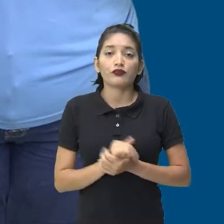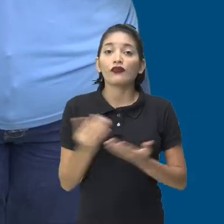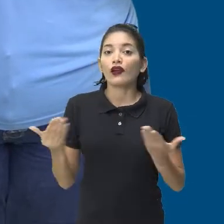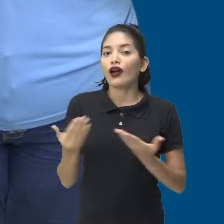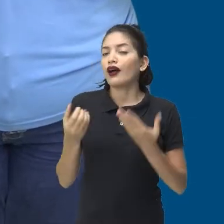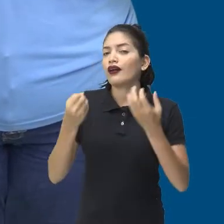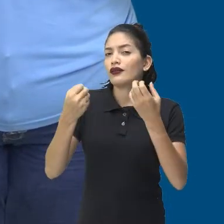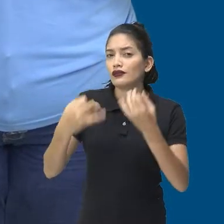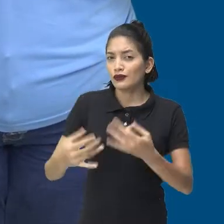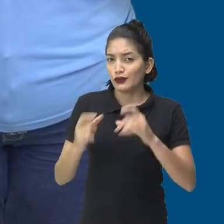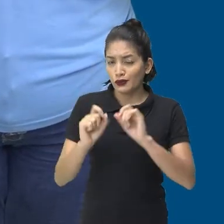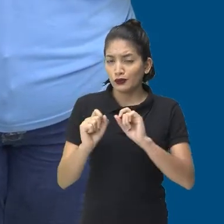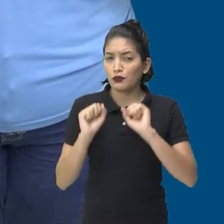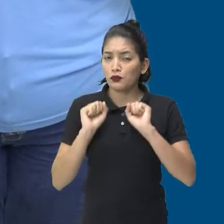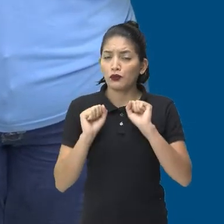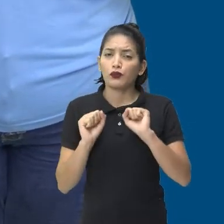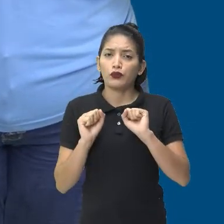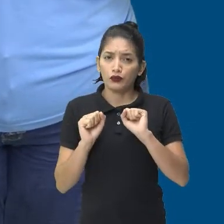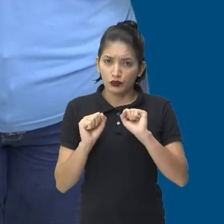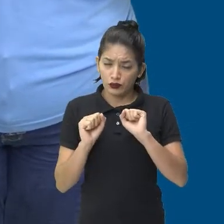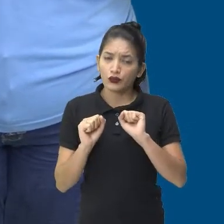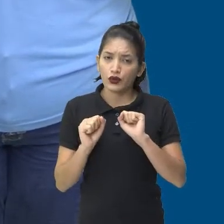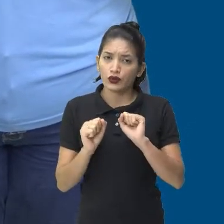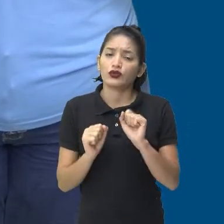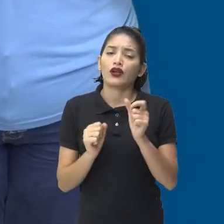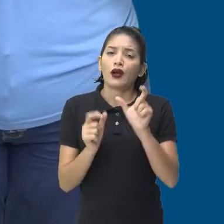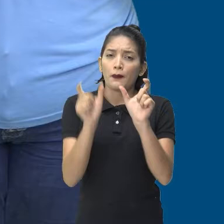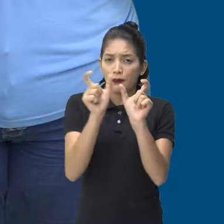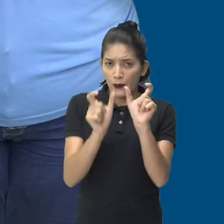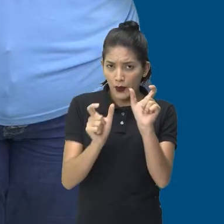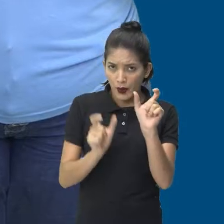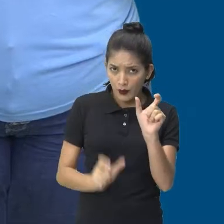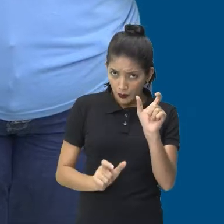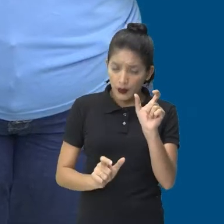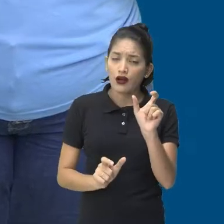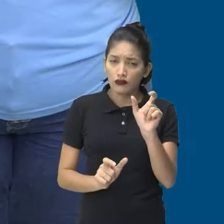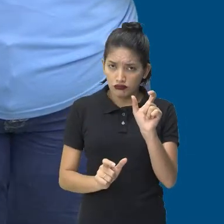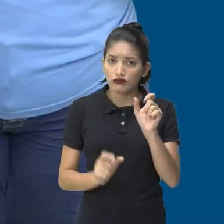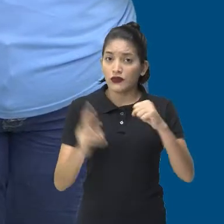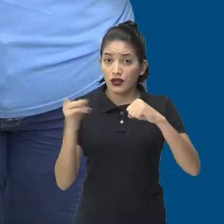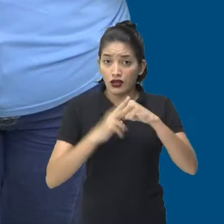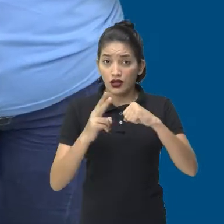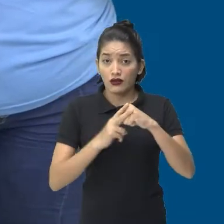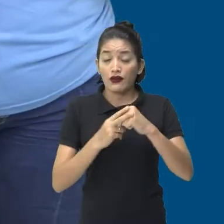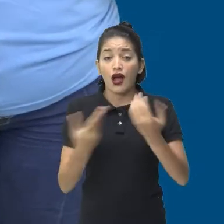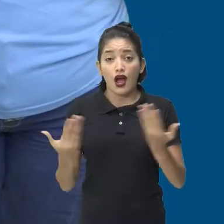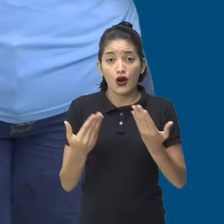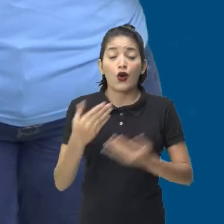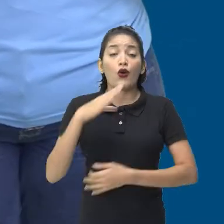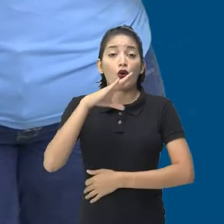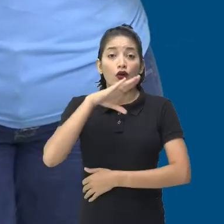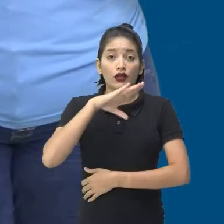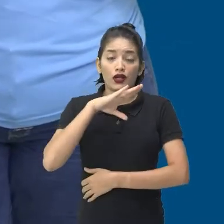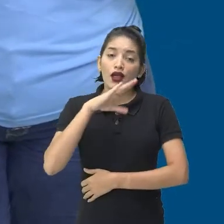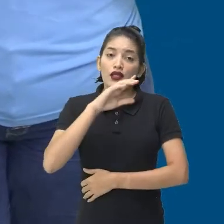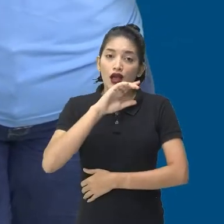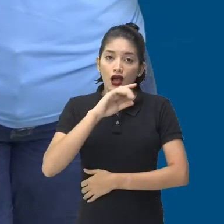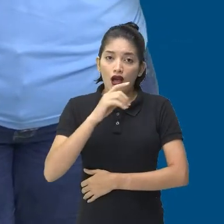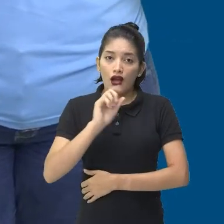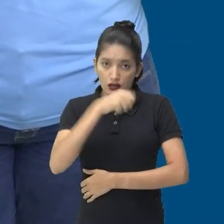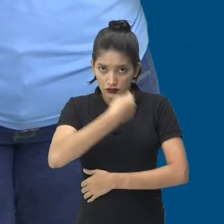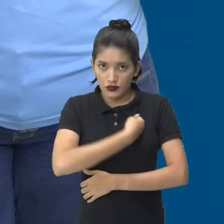nós veremos como podemos conjugar esse tempo verbal, né, na nossa língua